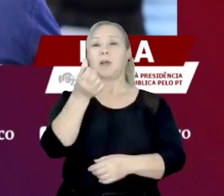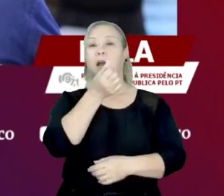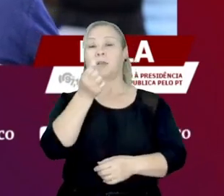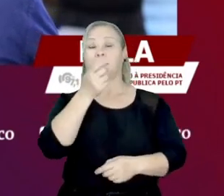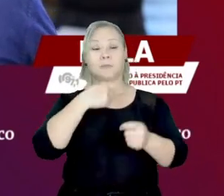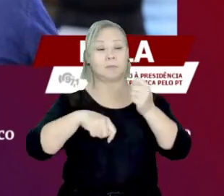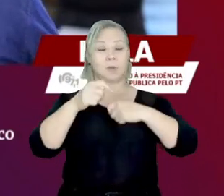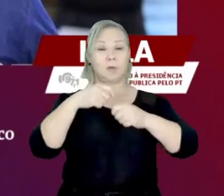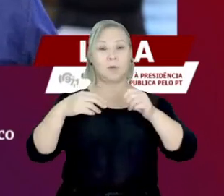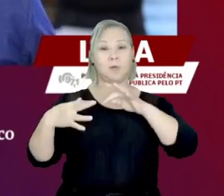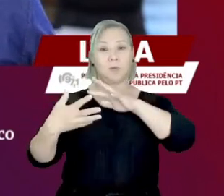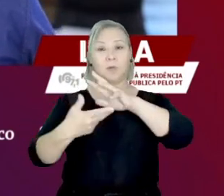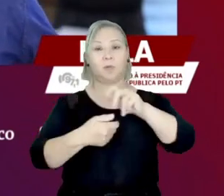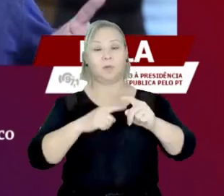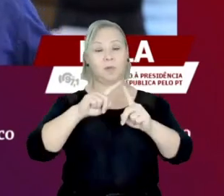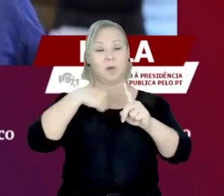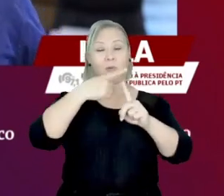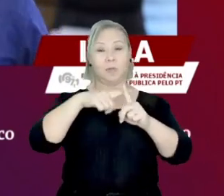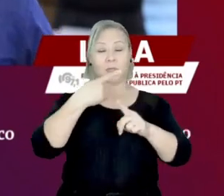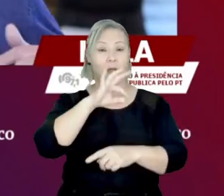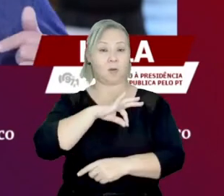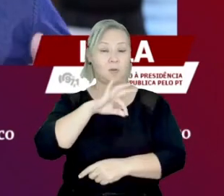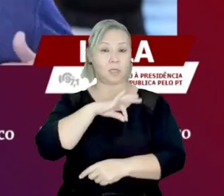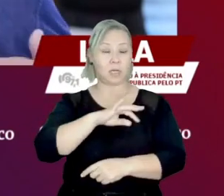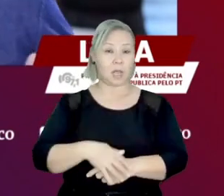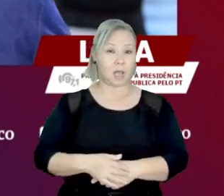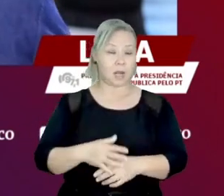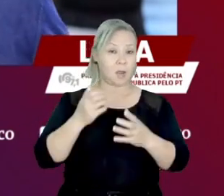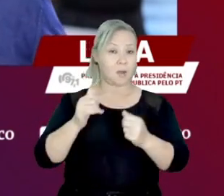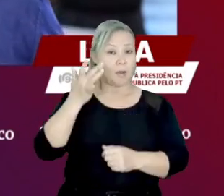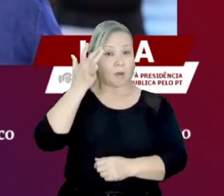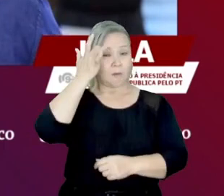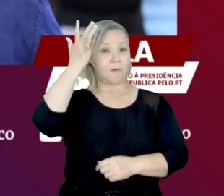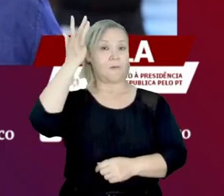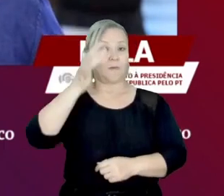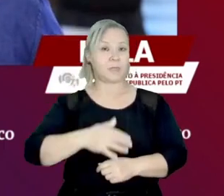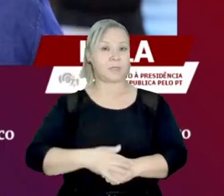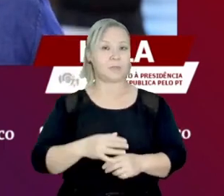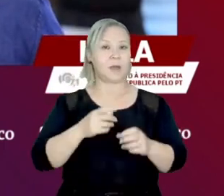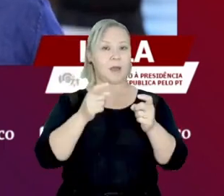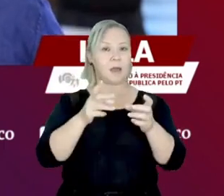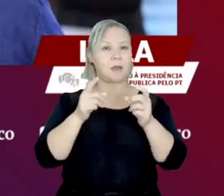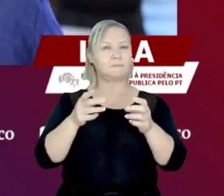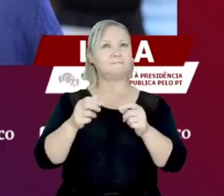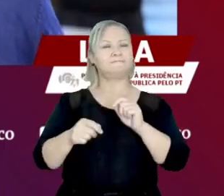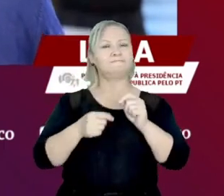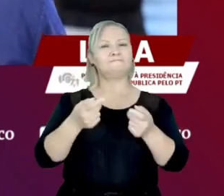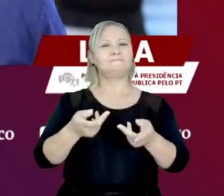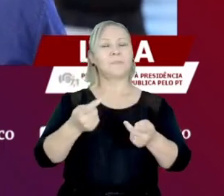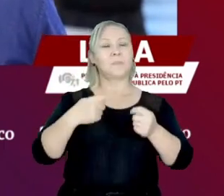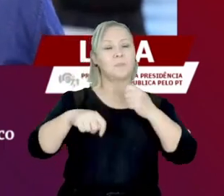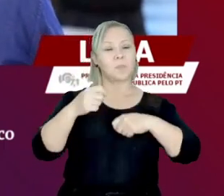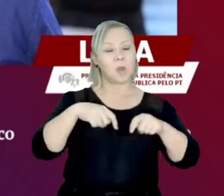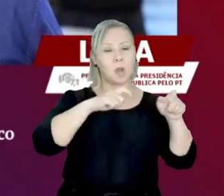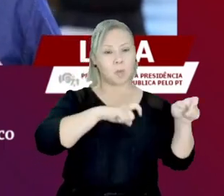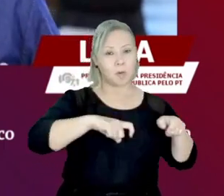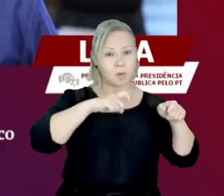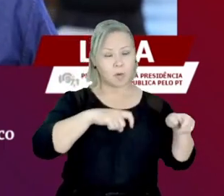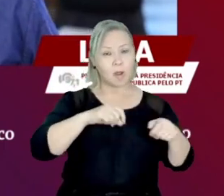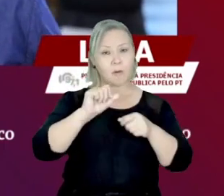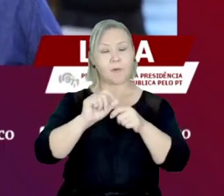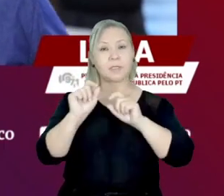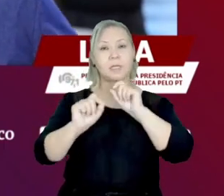que o agronegócio sério, que não está desmatando, continue exportando, porque o Brasil precisa disso. Nós queremos